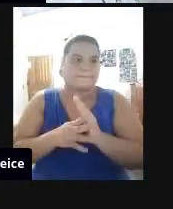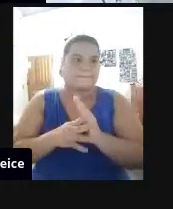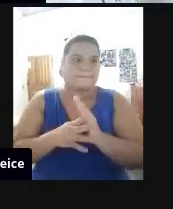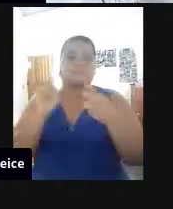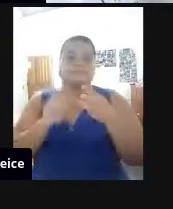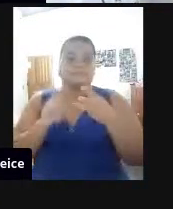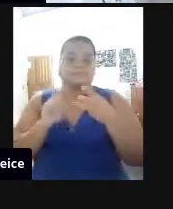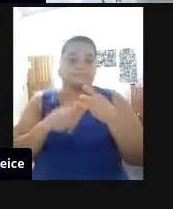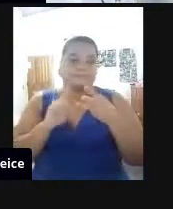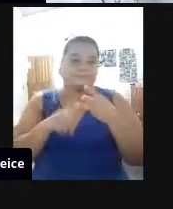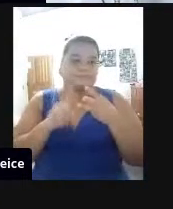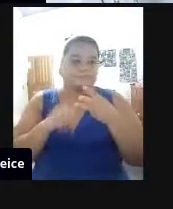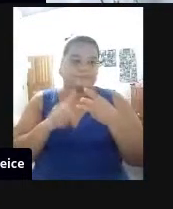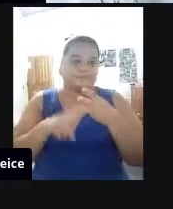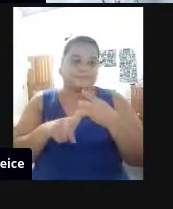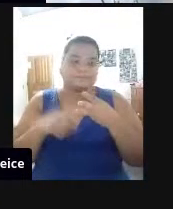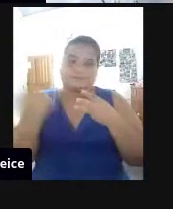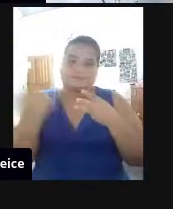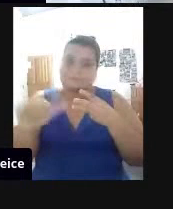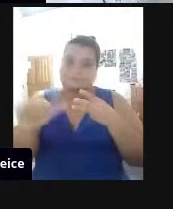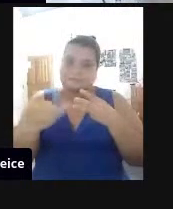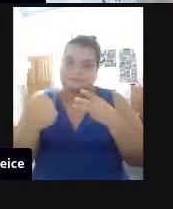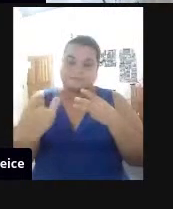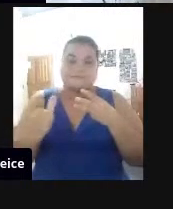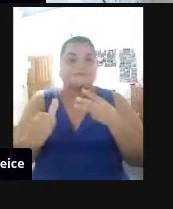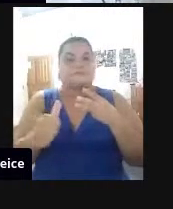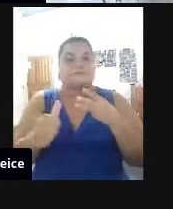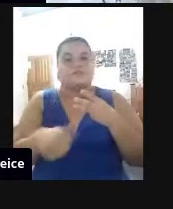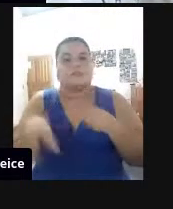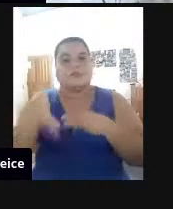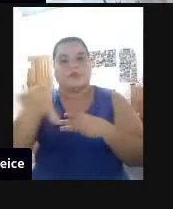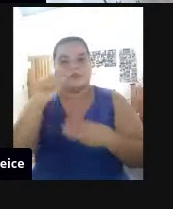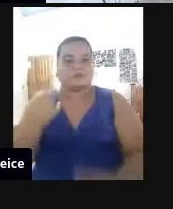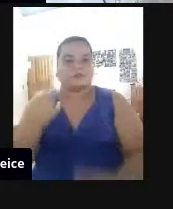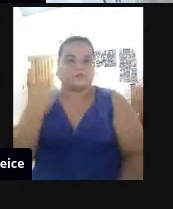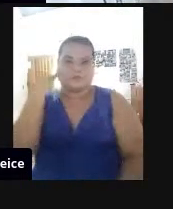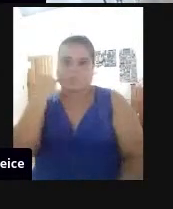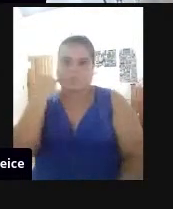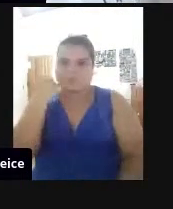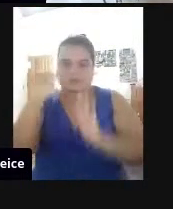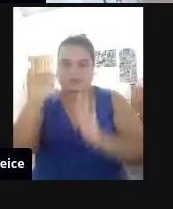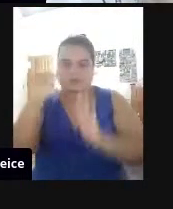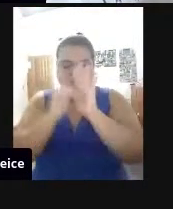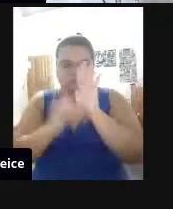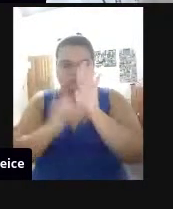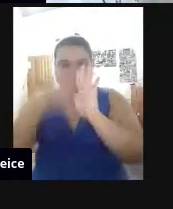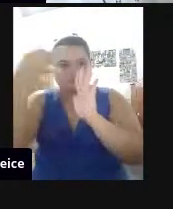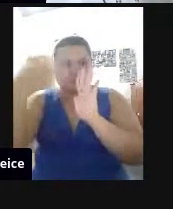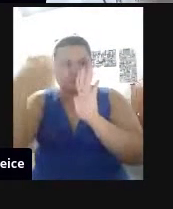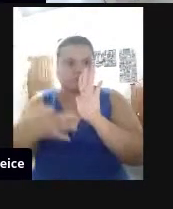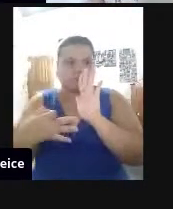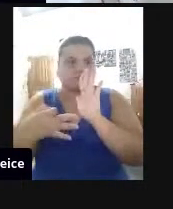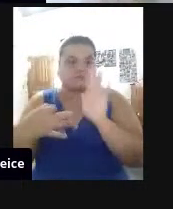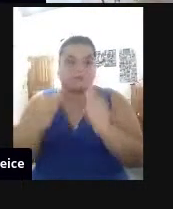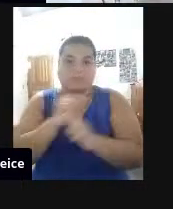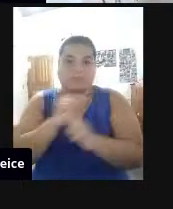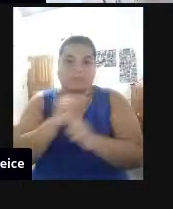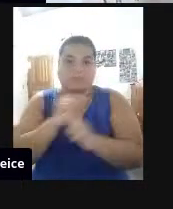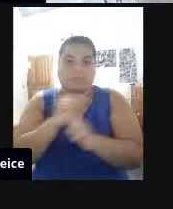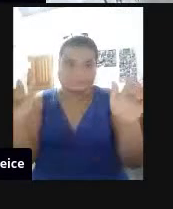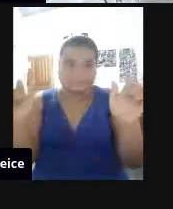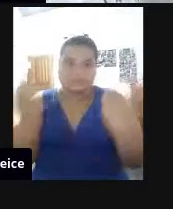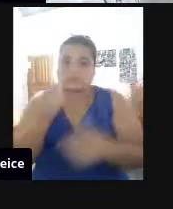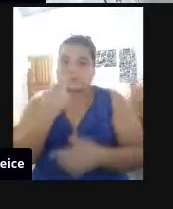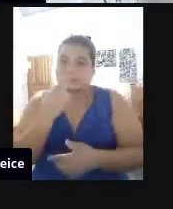vai utilizar nutrientes, uma dieta adequada, balanceada, limpa, né, sem tantos contaminantes, para ajudar